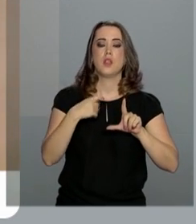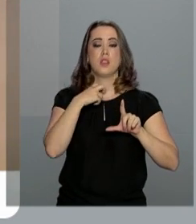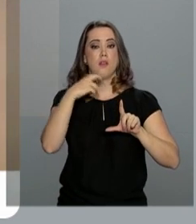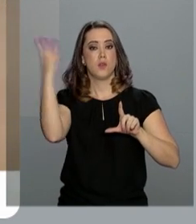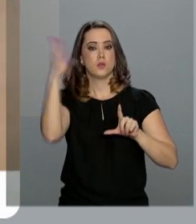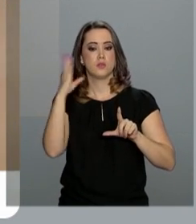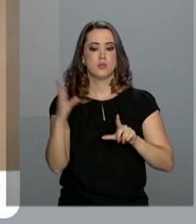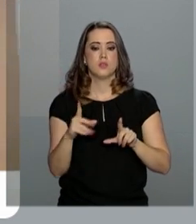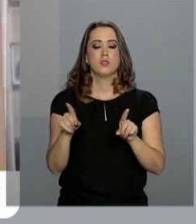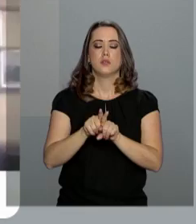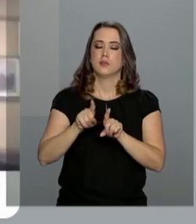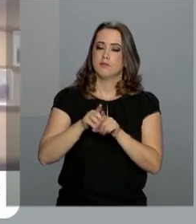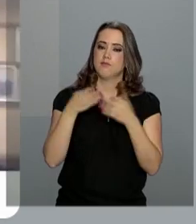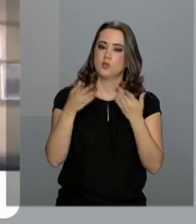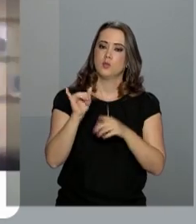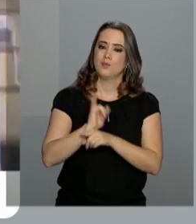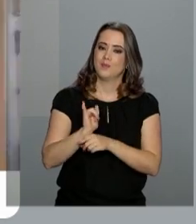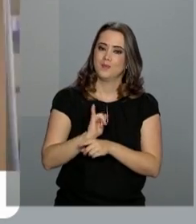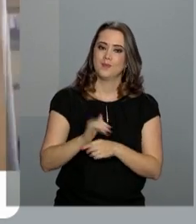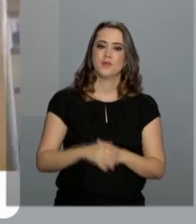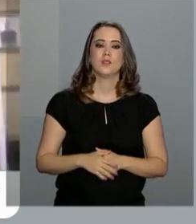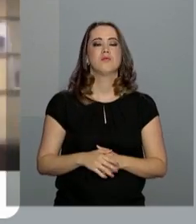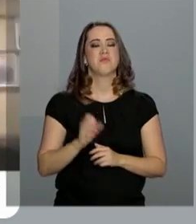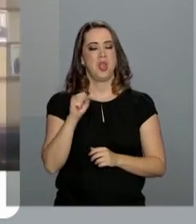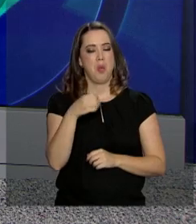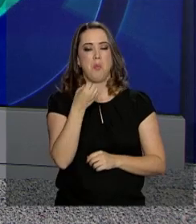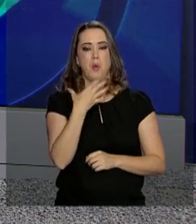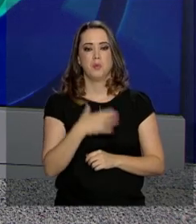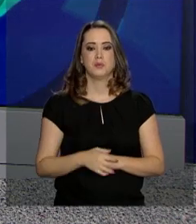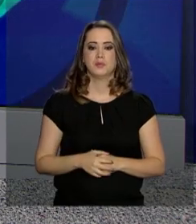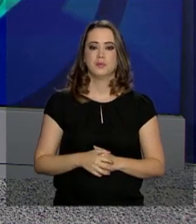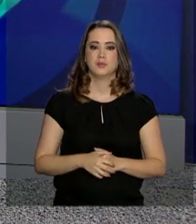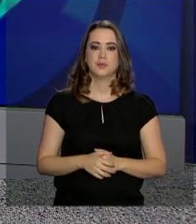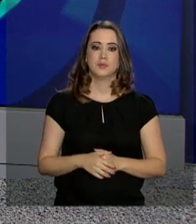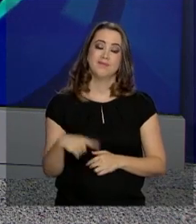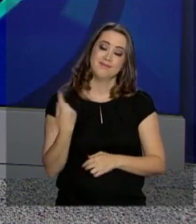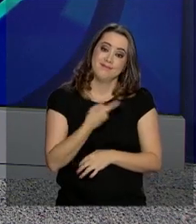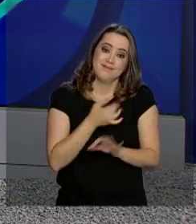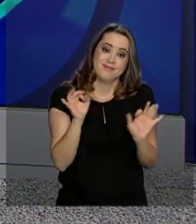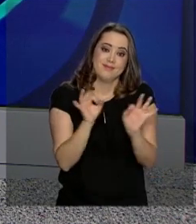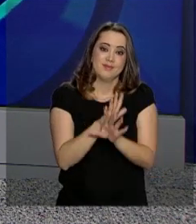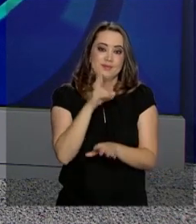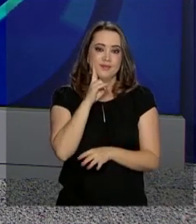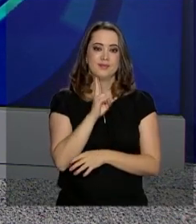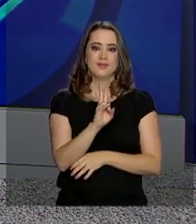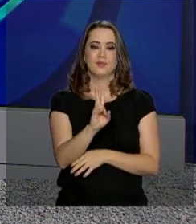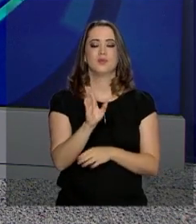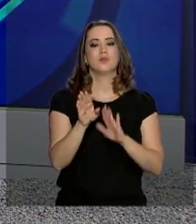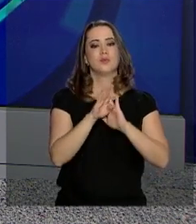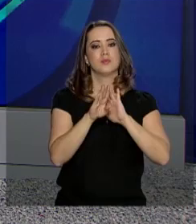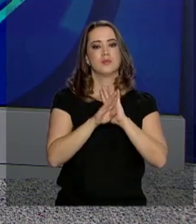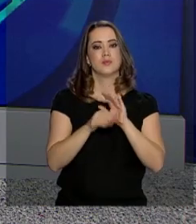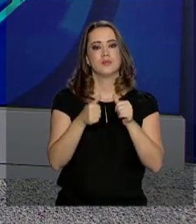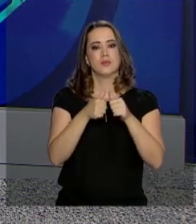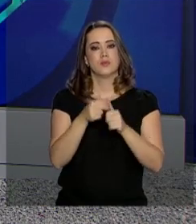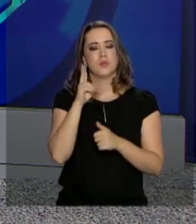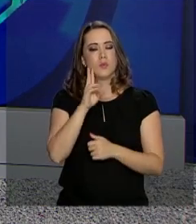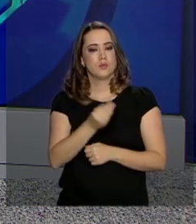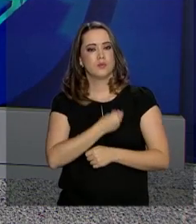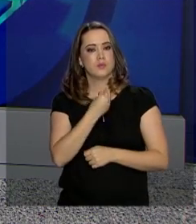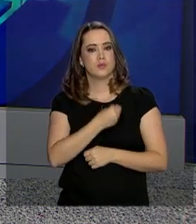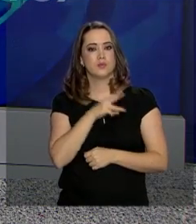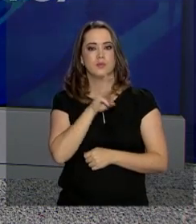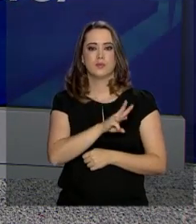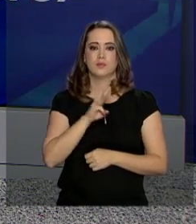Voz do Brasil e também no YouTube. Vale a pena. Nós ficamos por aqui. Toda a nossa programação você acompanha